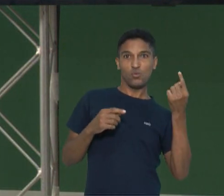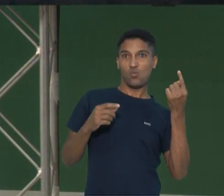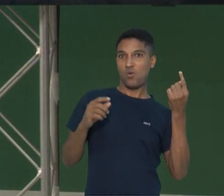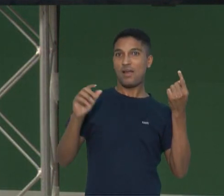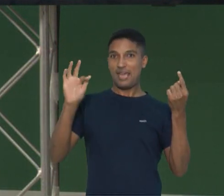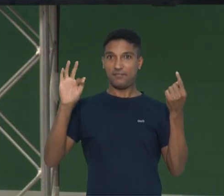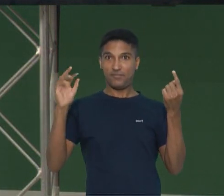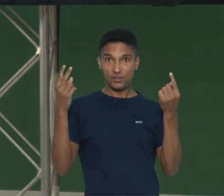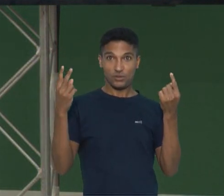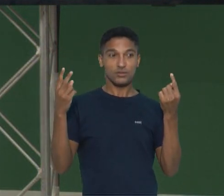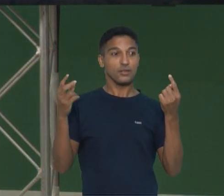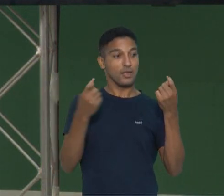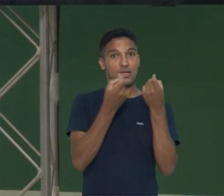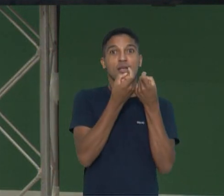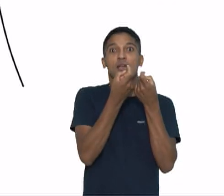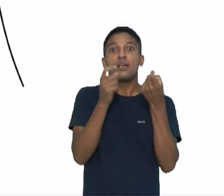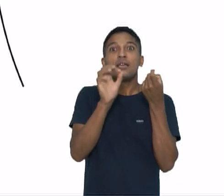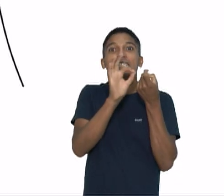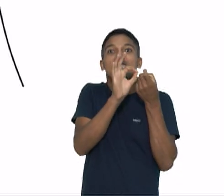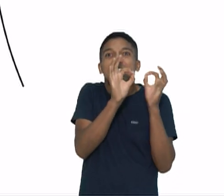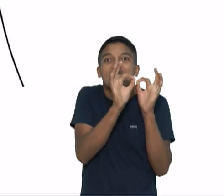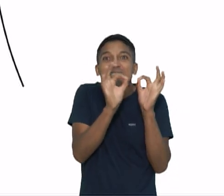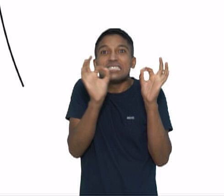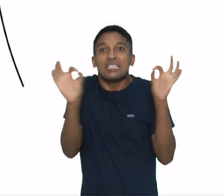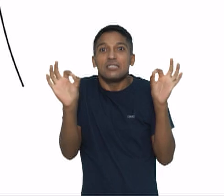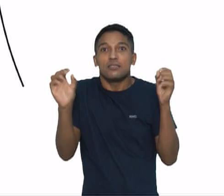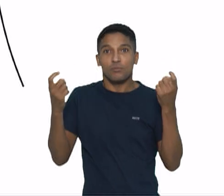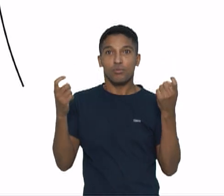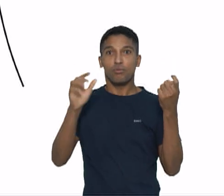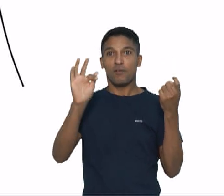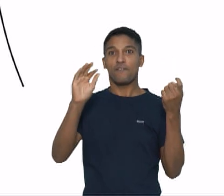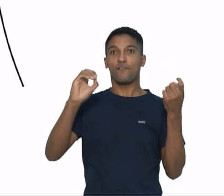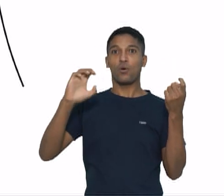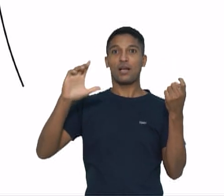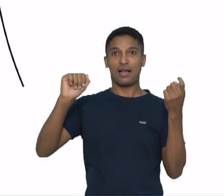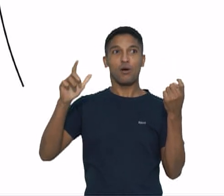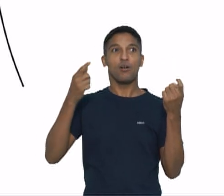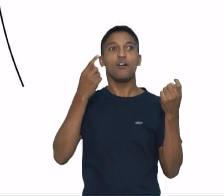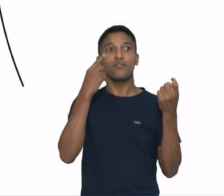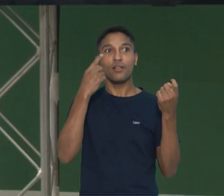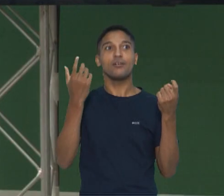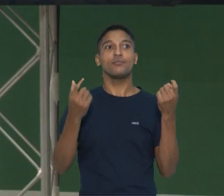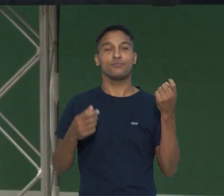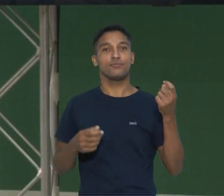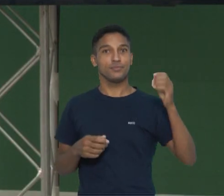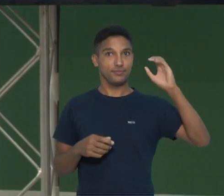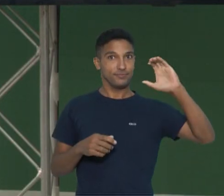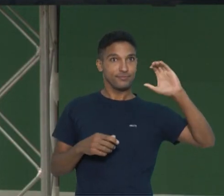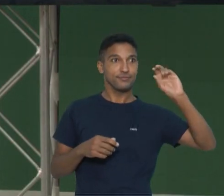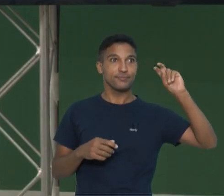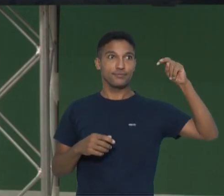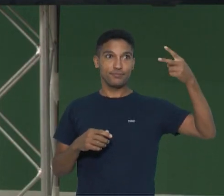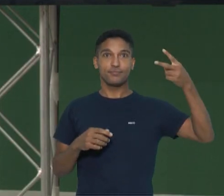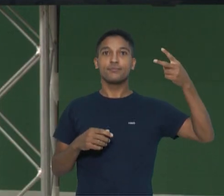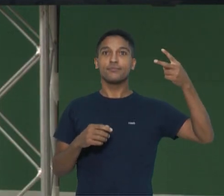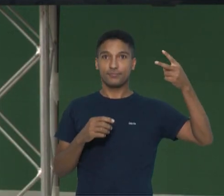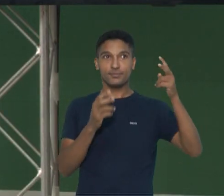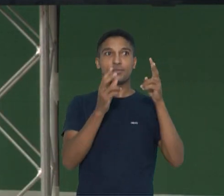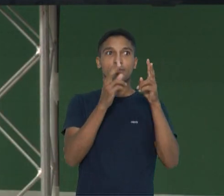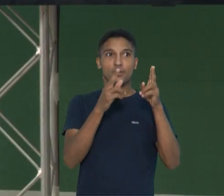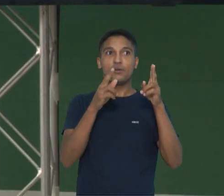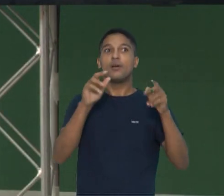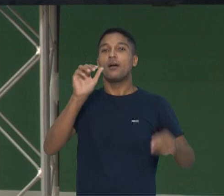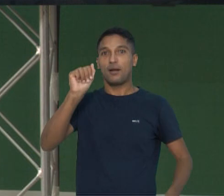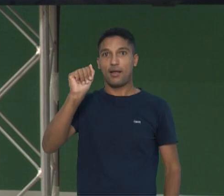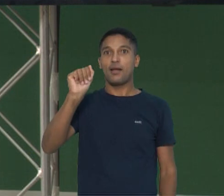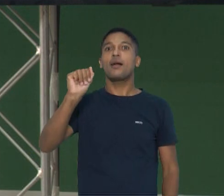2 vezes C, 2C. O C ao quadrado igual ao quadrado mais B ao quadrado, que é a